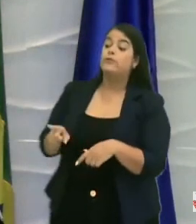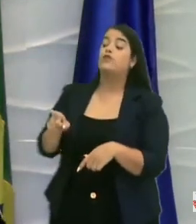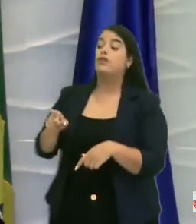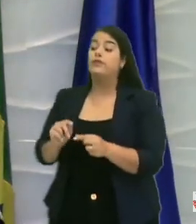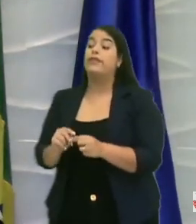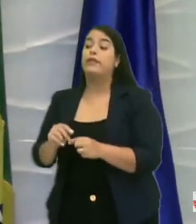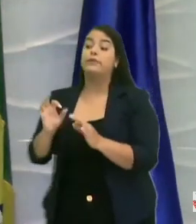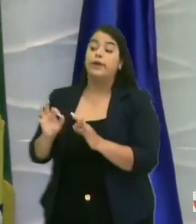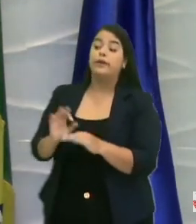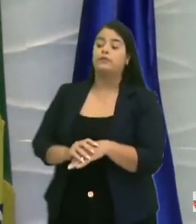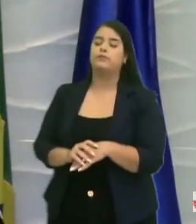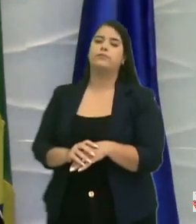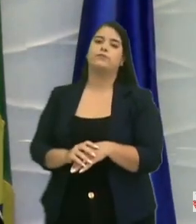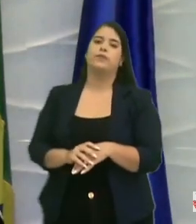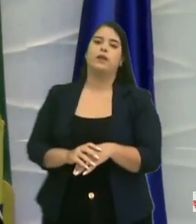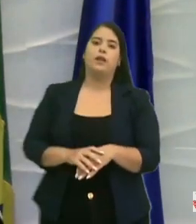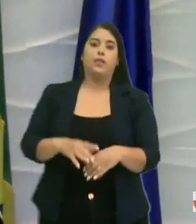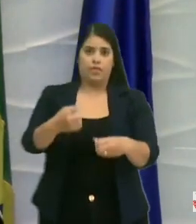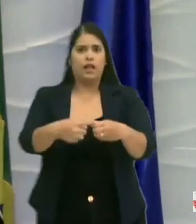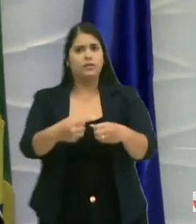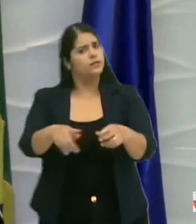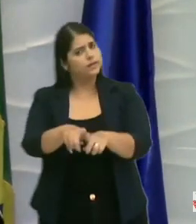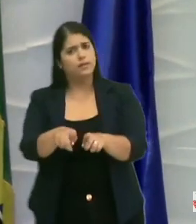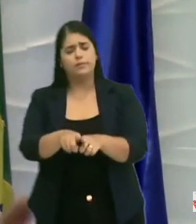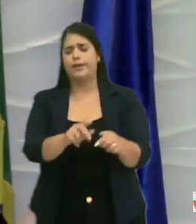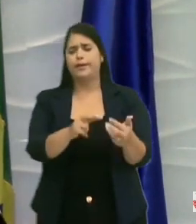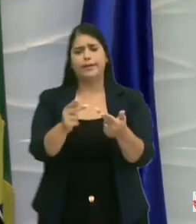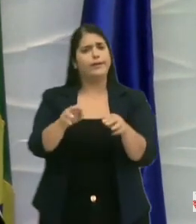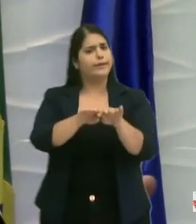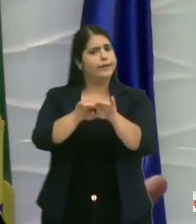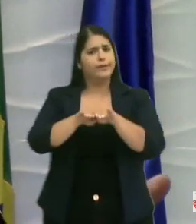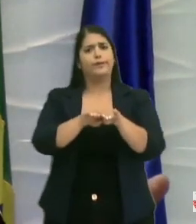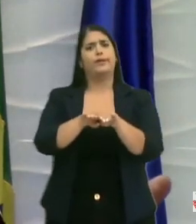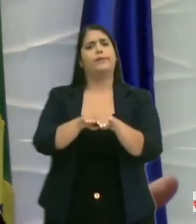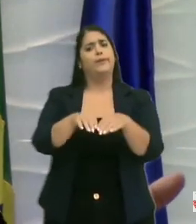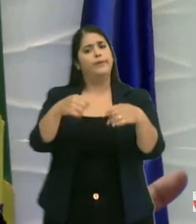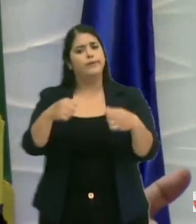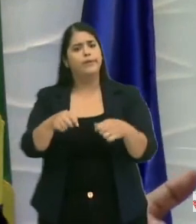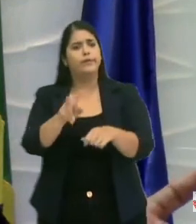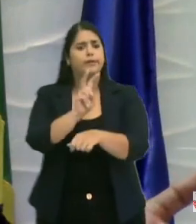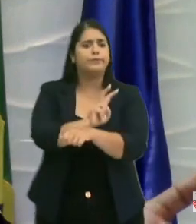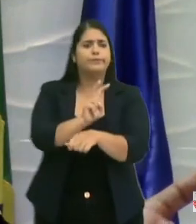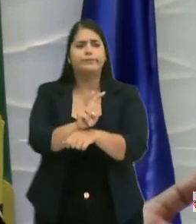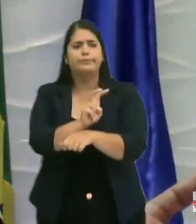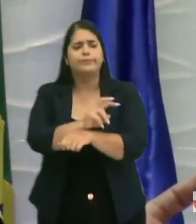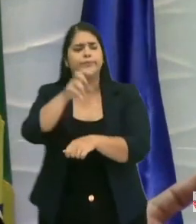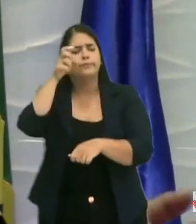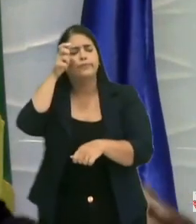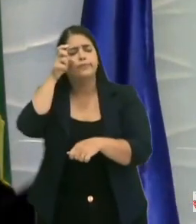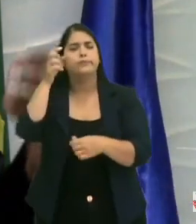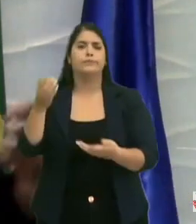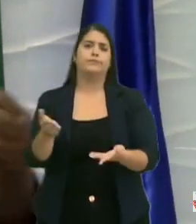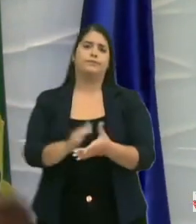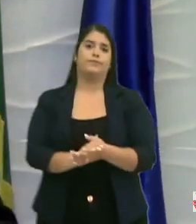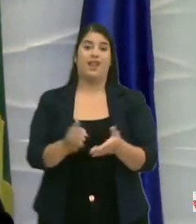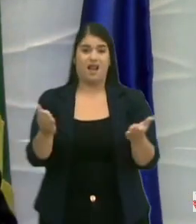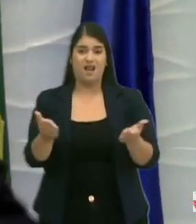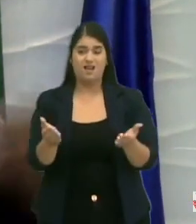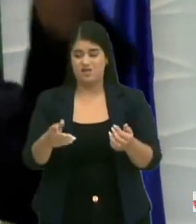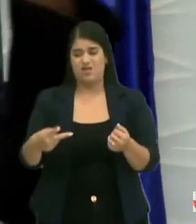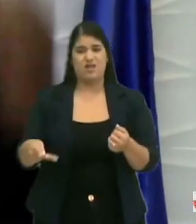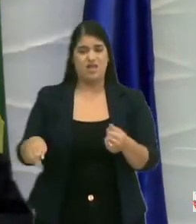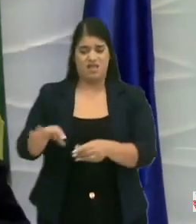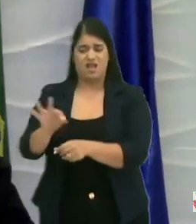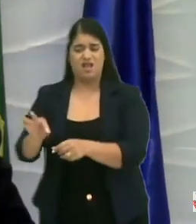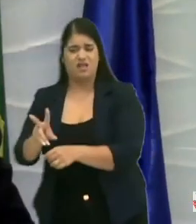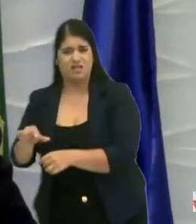o secretário fazer isso. Agora, está lá, perdido. Está perdido.